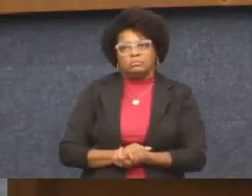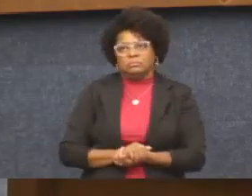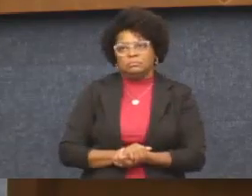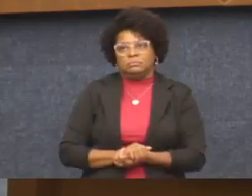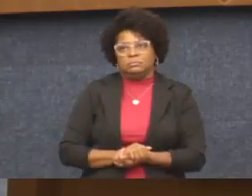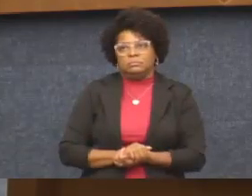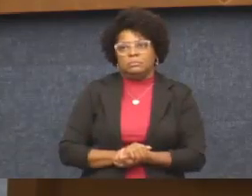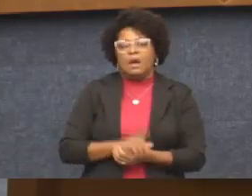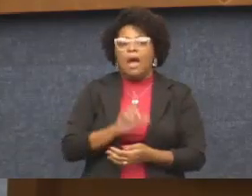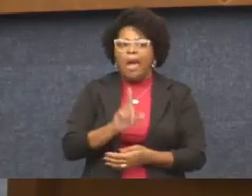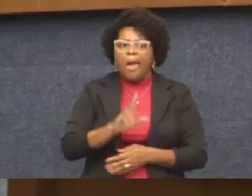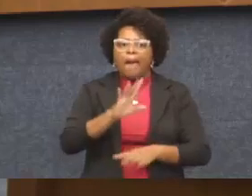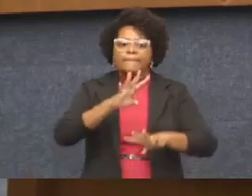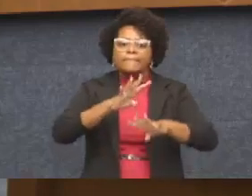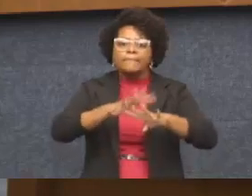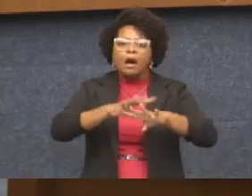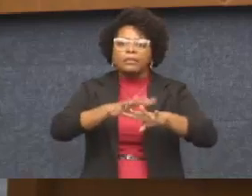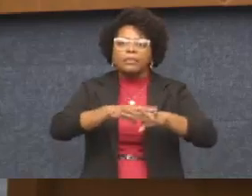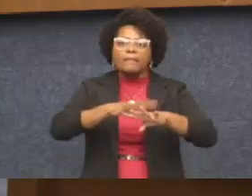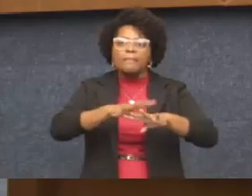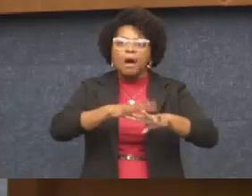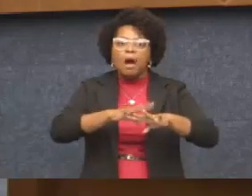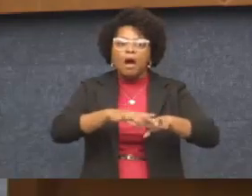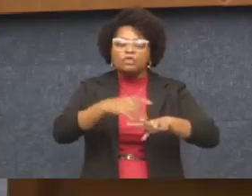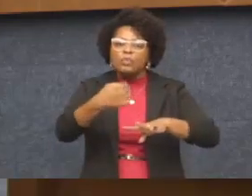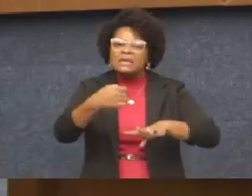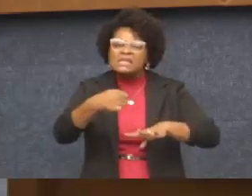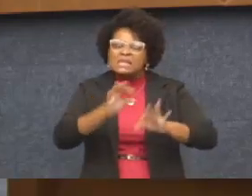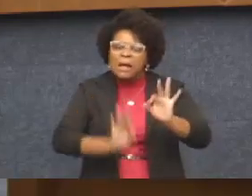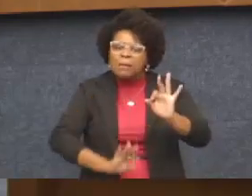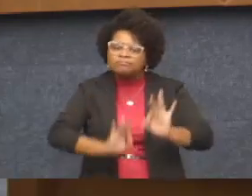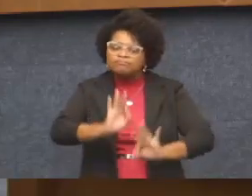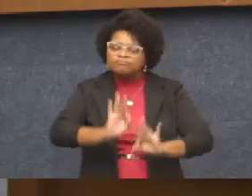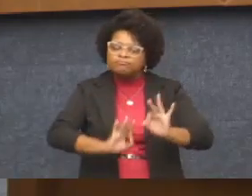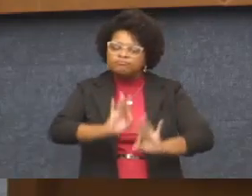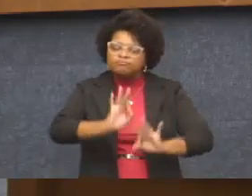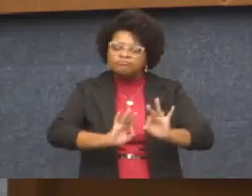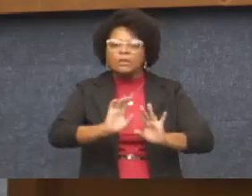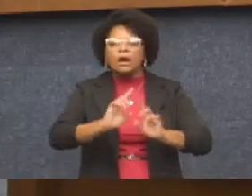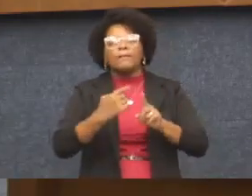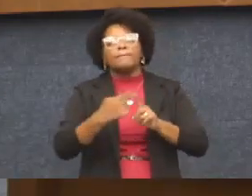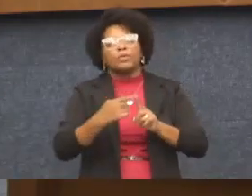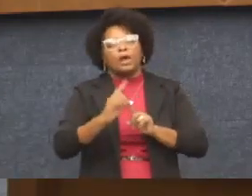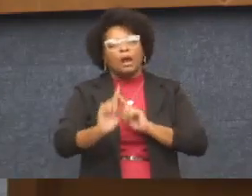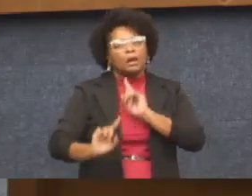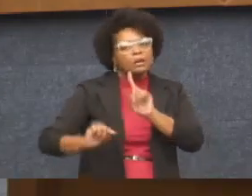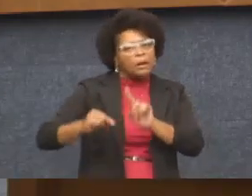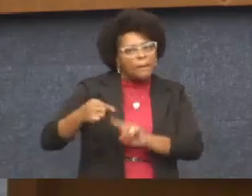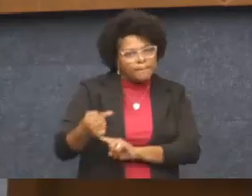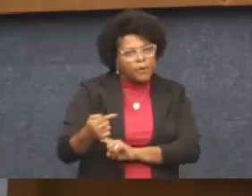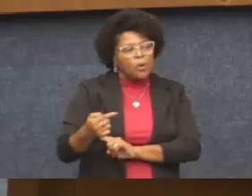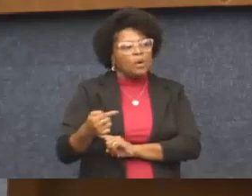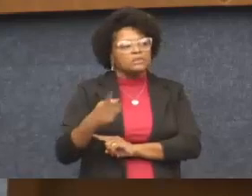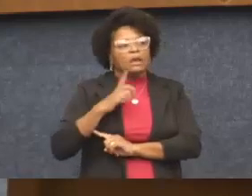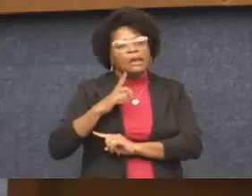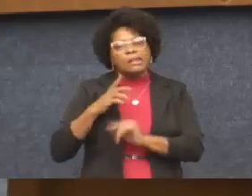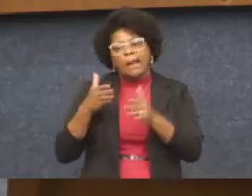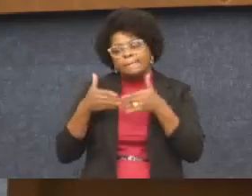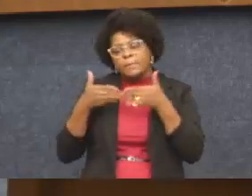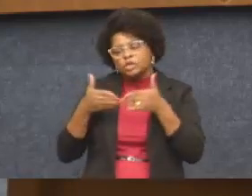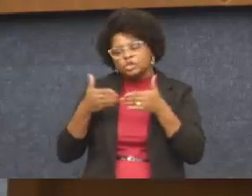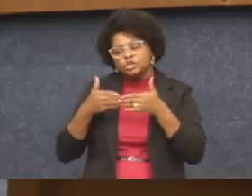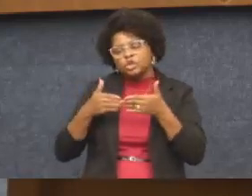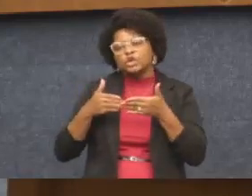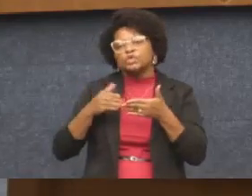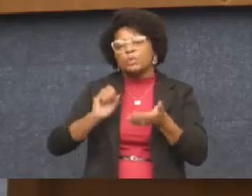deve ser matemática. Nós precisamos ter organização ali. Por quê? Porque depois, na hora que vem os pedidos de